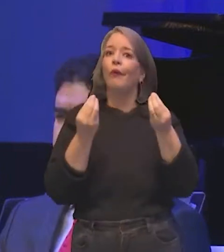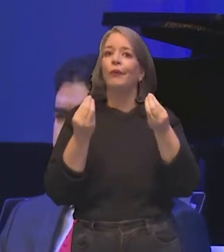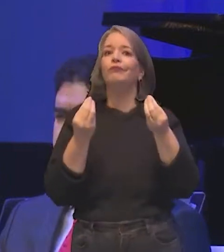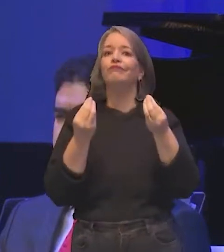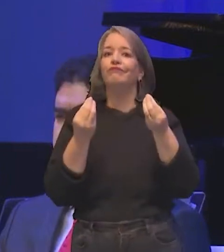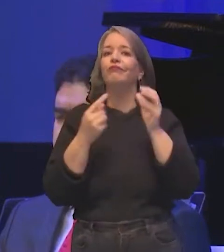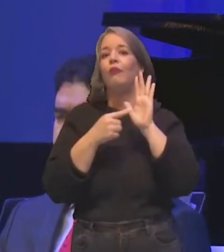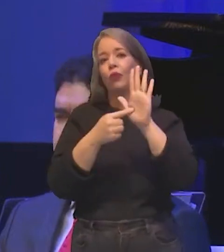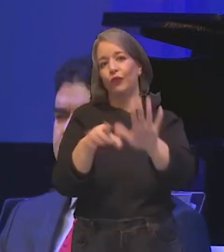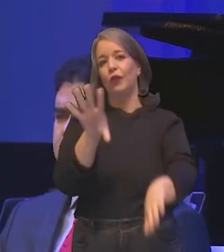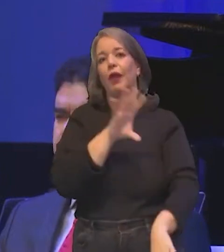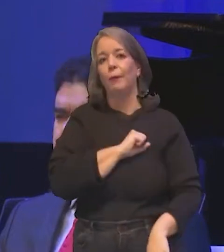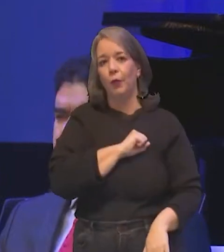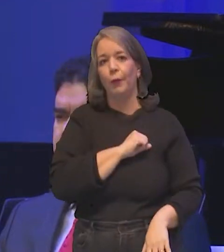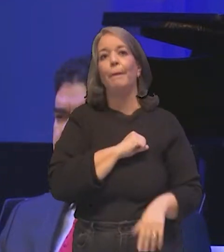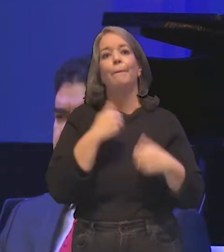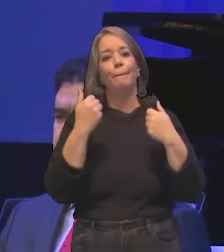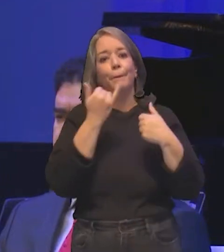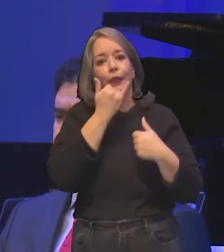Que no momento que